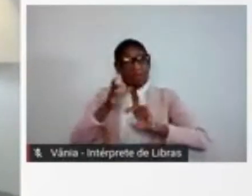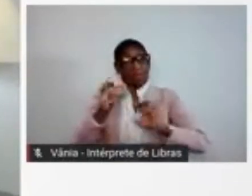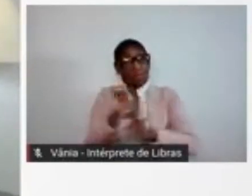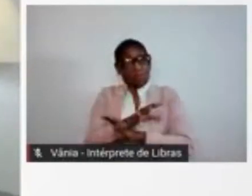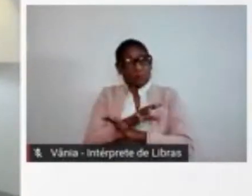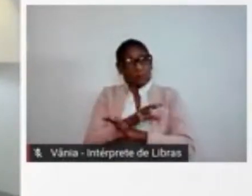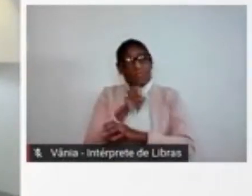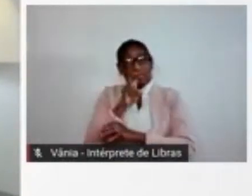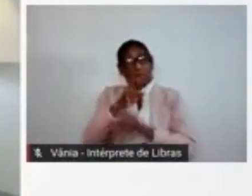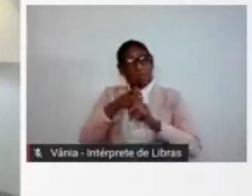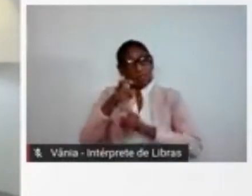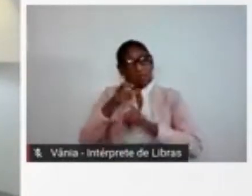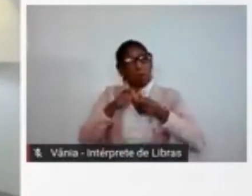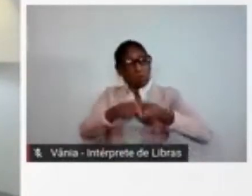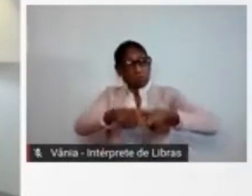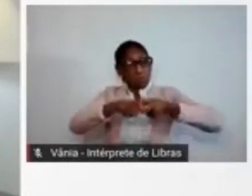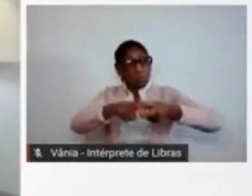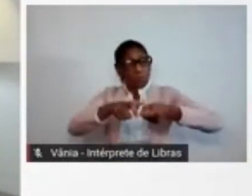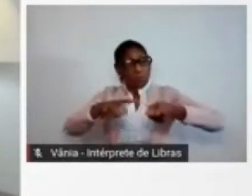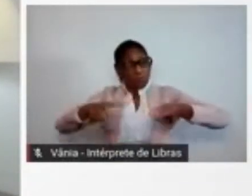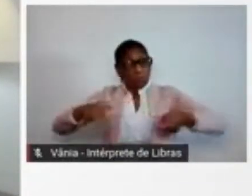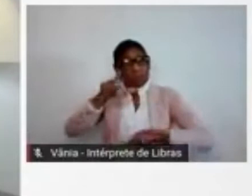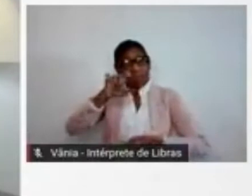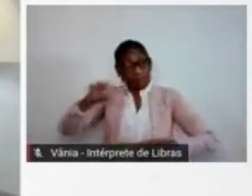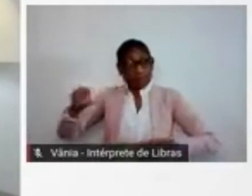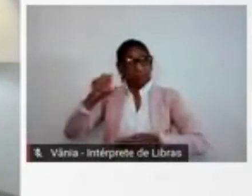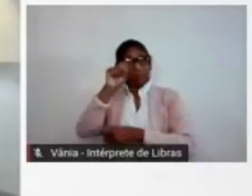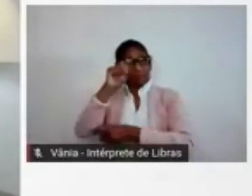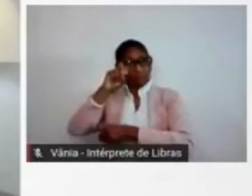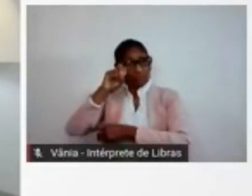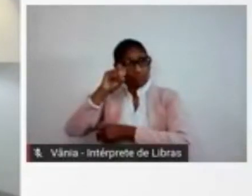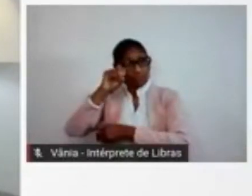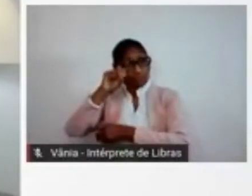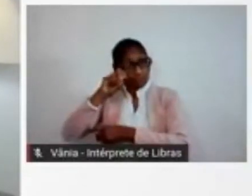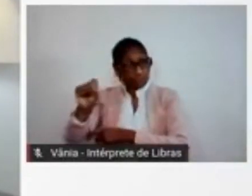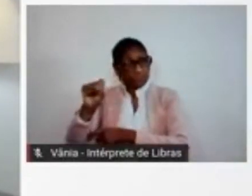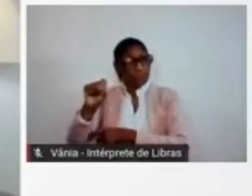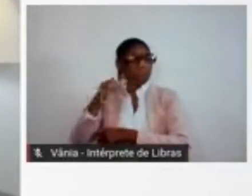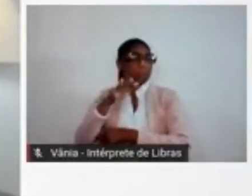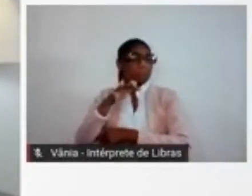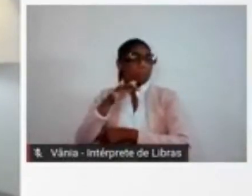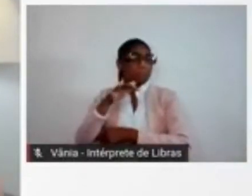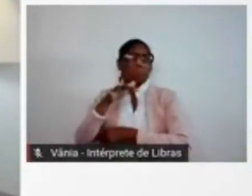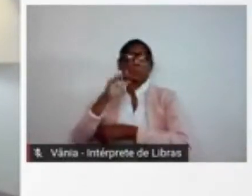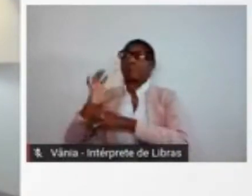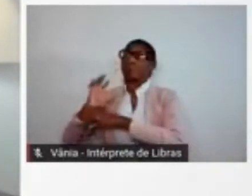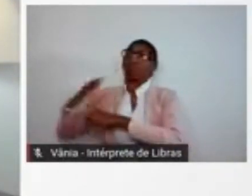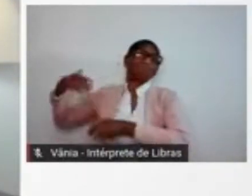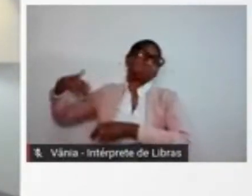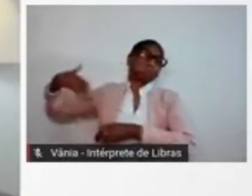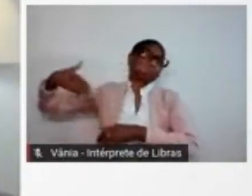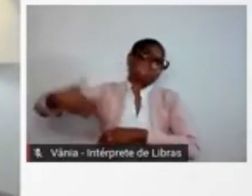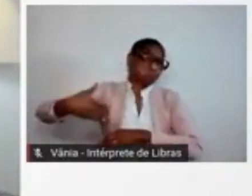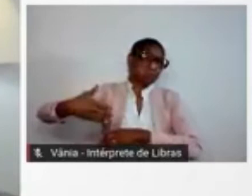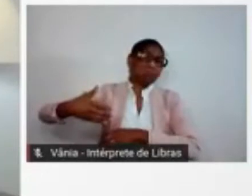em 5 meses uma ampliação de oferta de leitos do SUS, que significa praticamente tudo que se fez ao longo da história